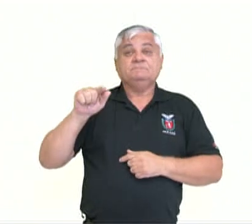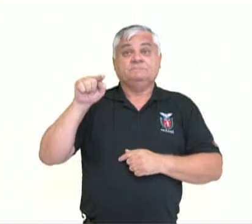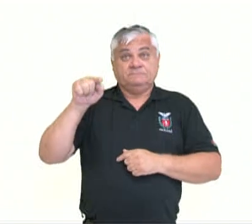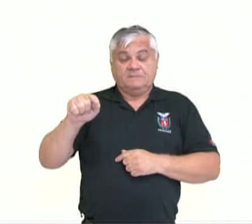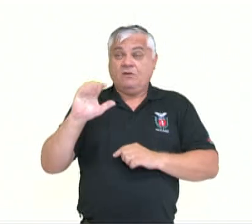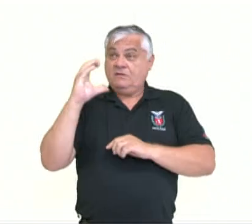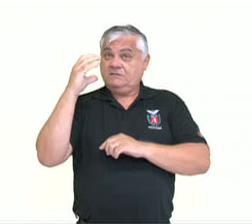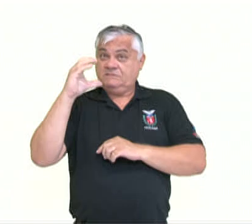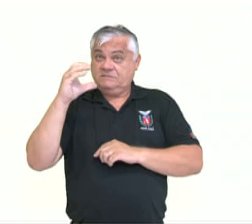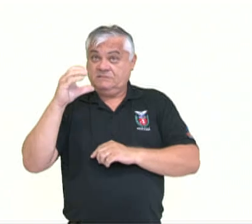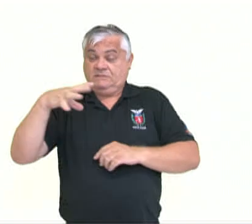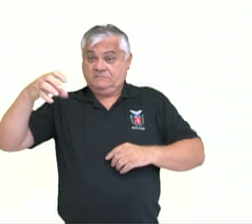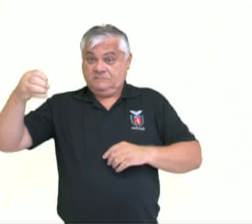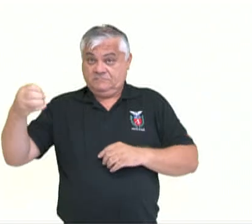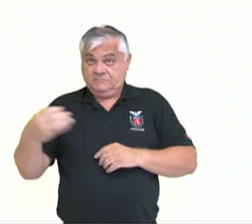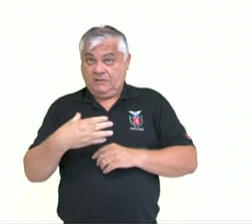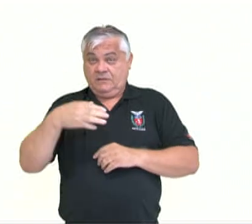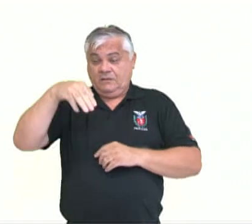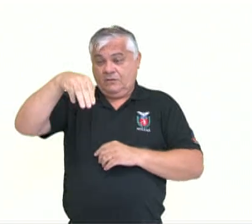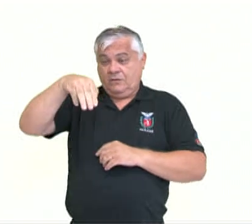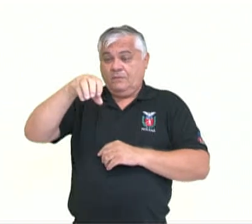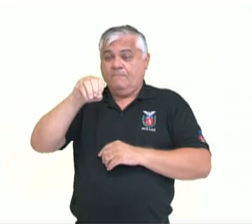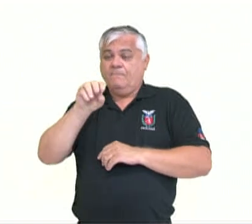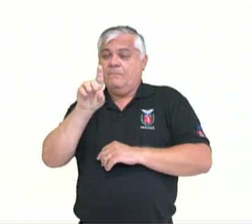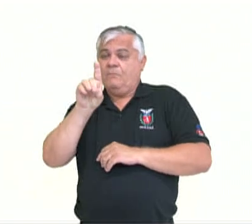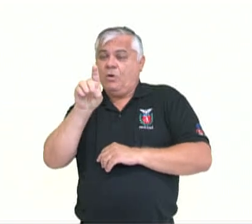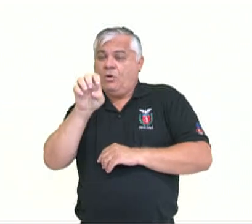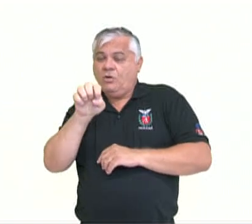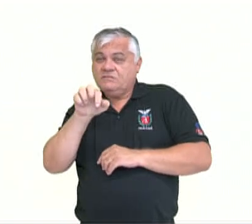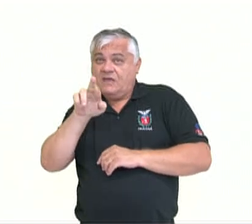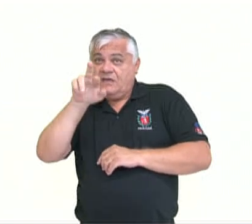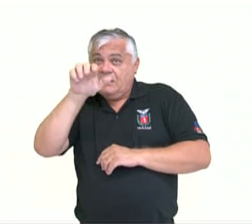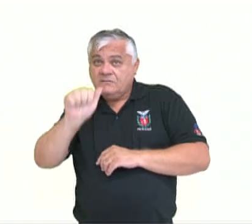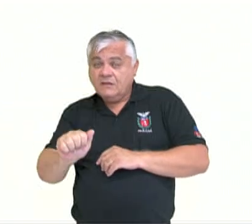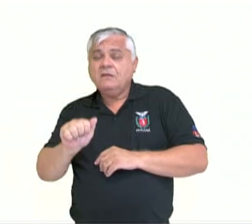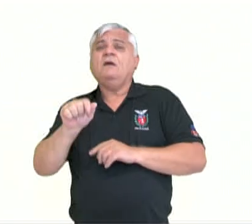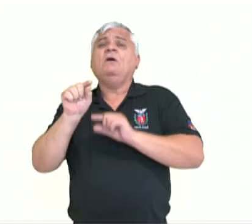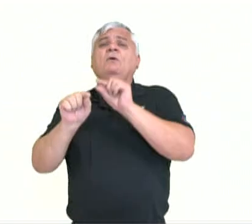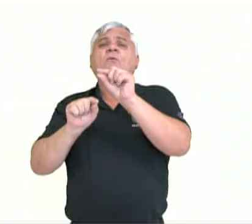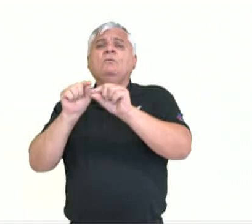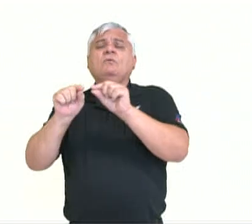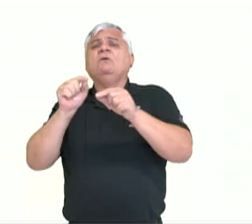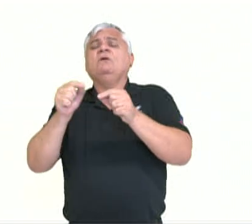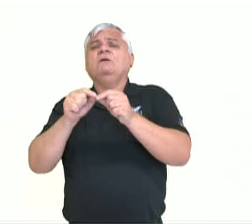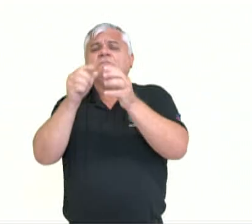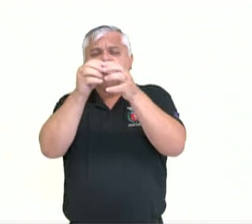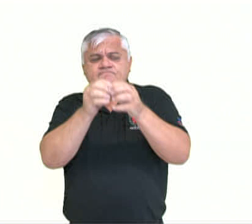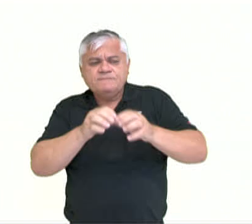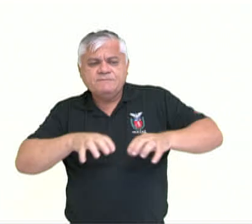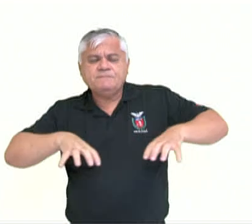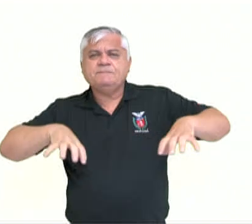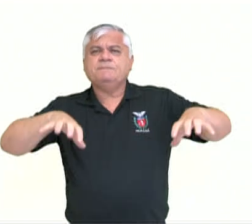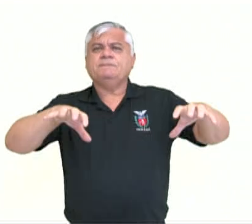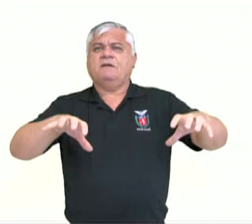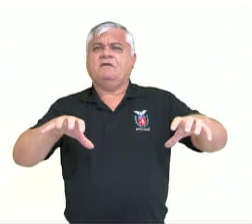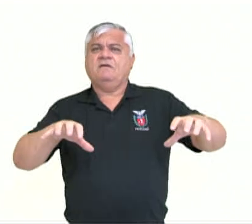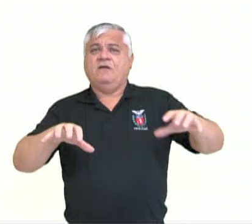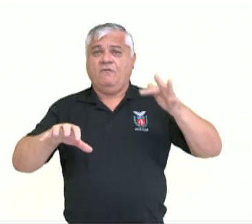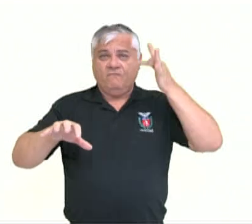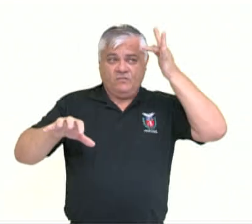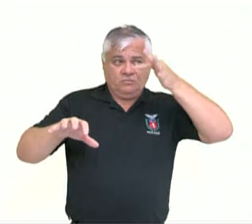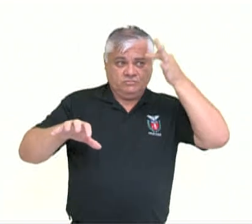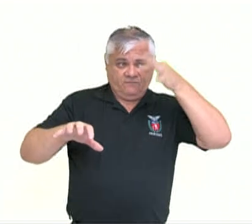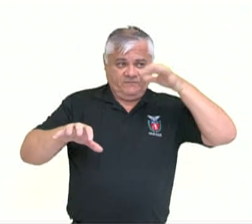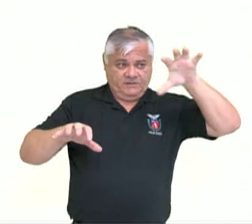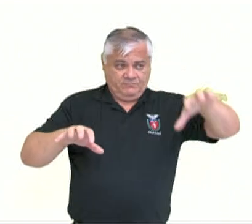a partir do estabelecimento do método científico, houve justamente essa separação entre filosofia